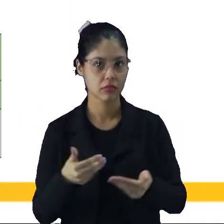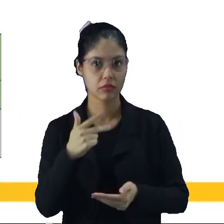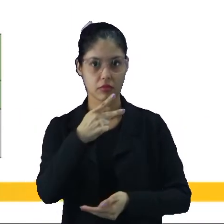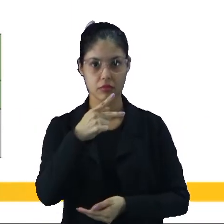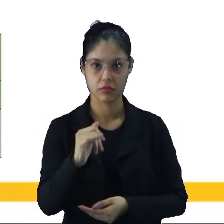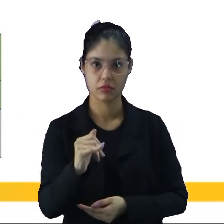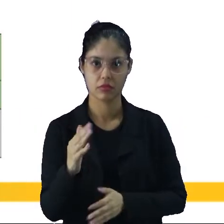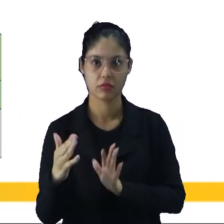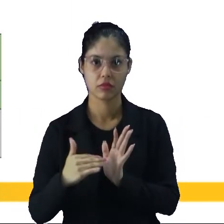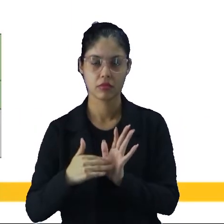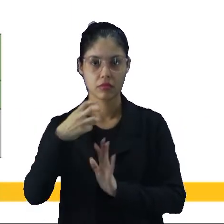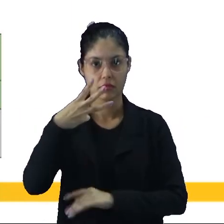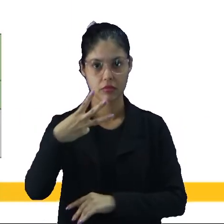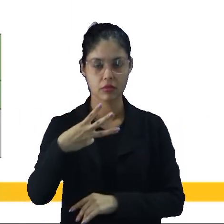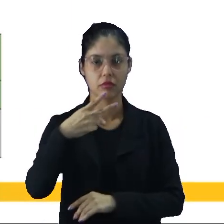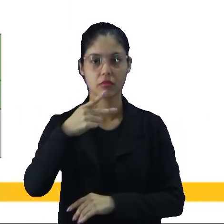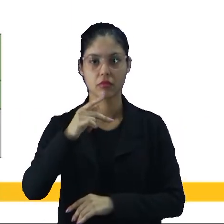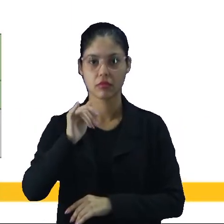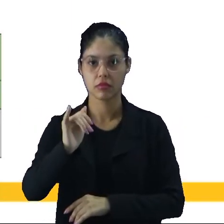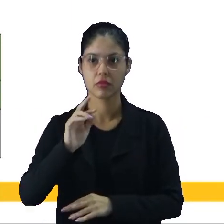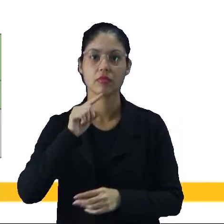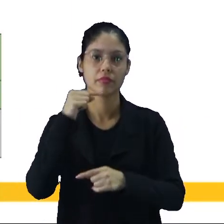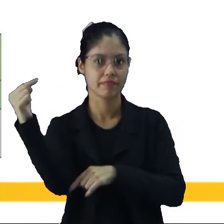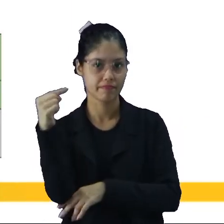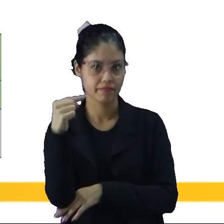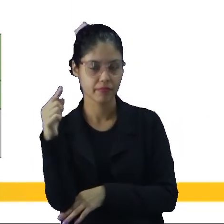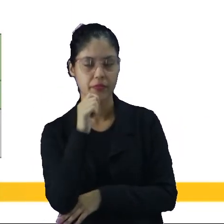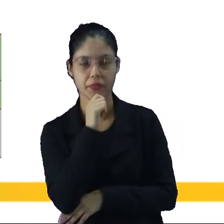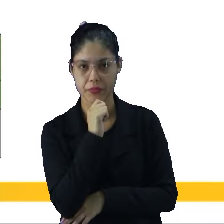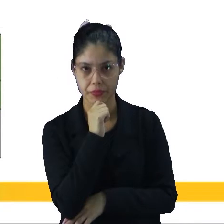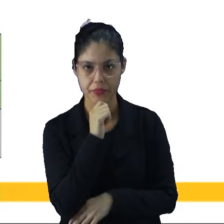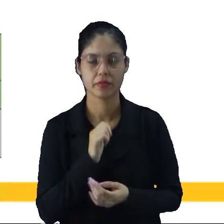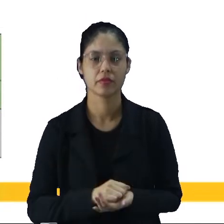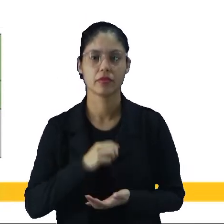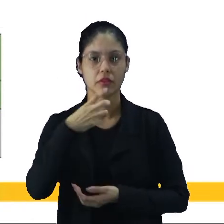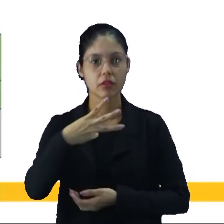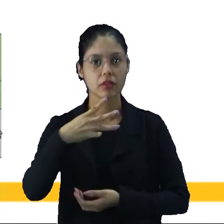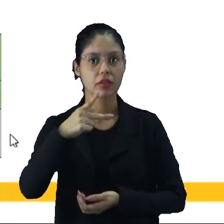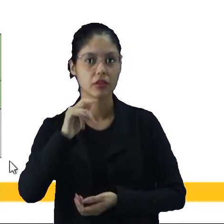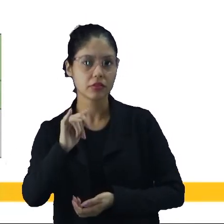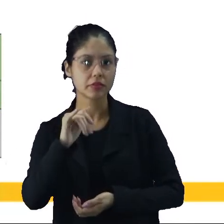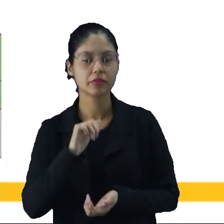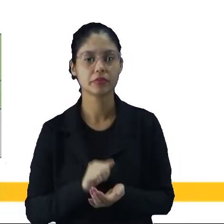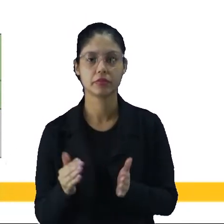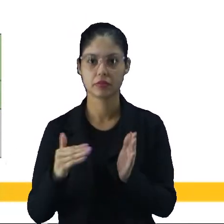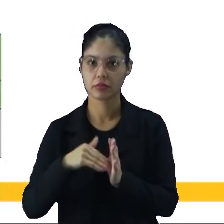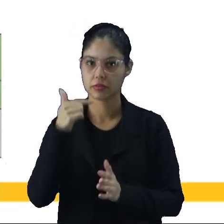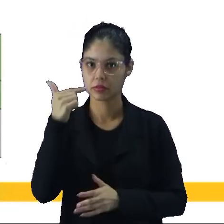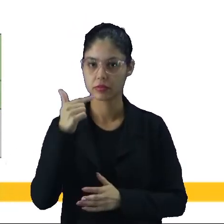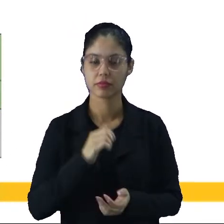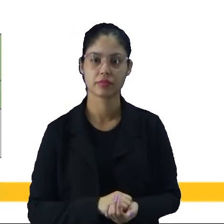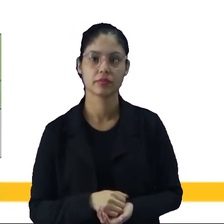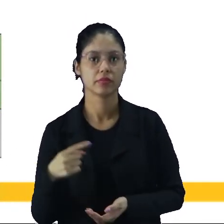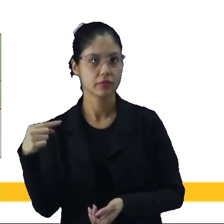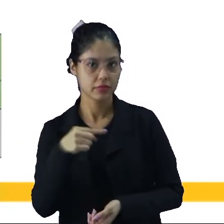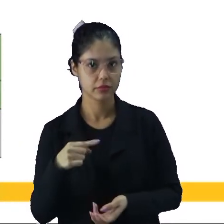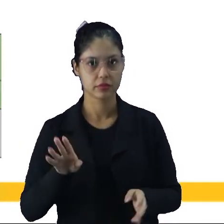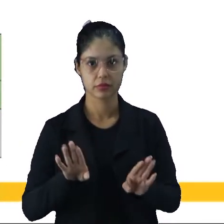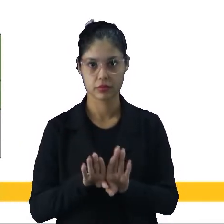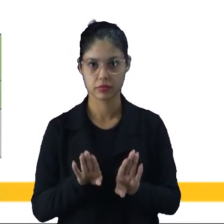π a 3π sobre 2, já é tudo negativo. E de 3π sobre 2 a 2π também é negativo,